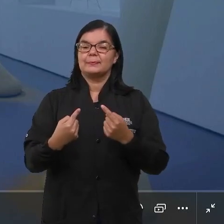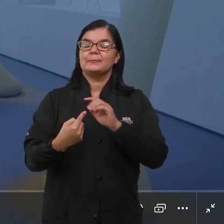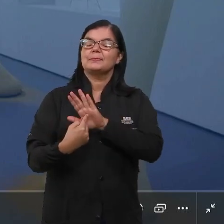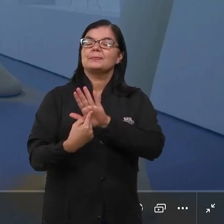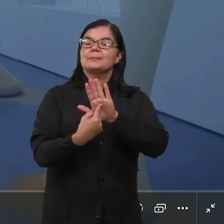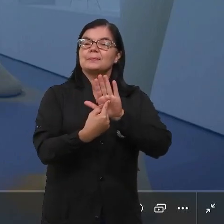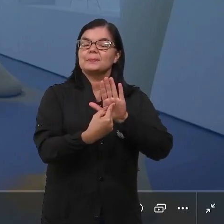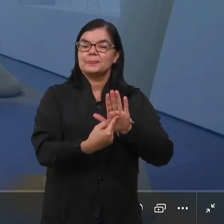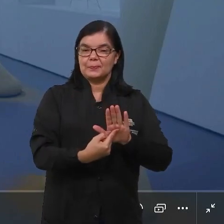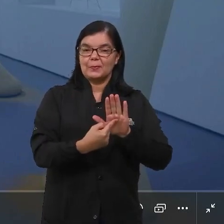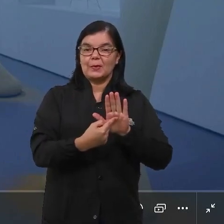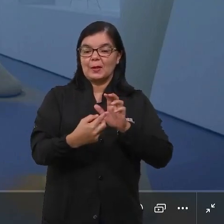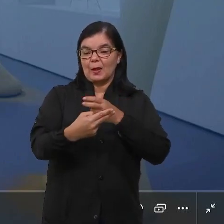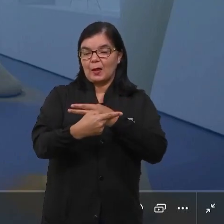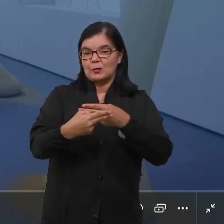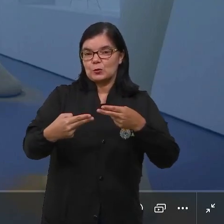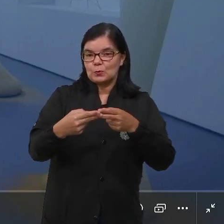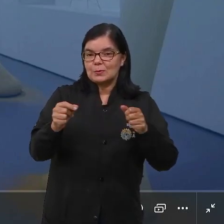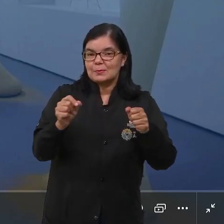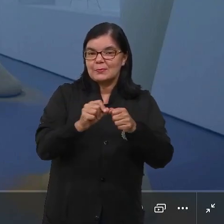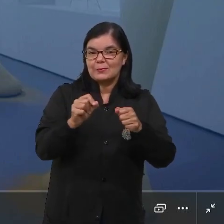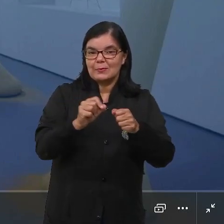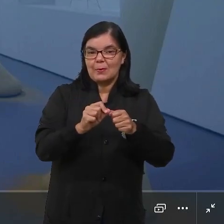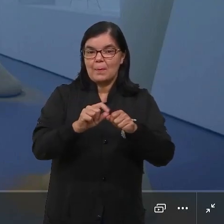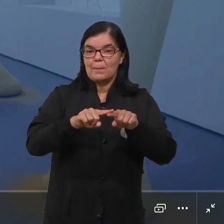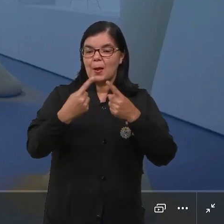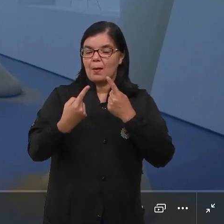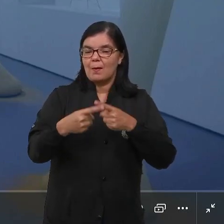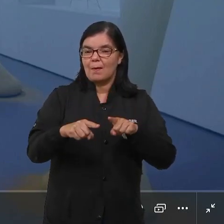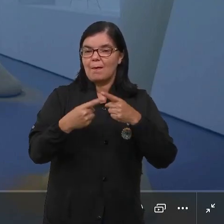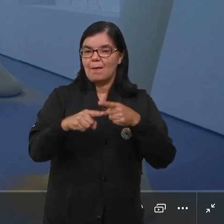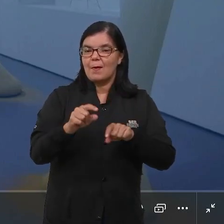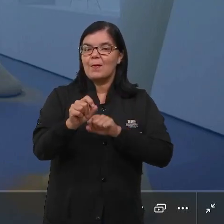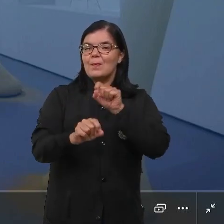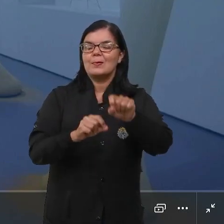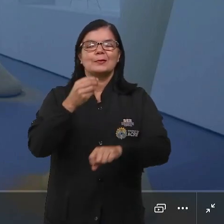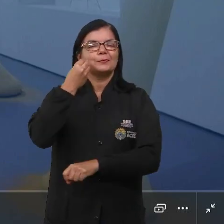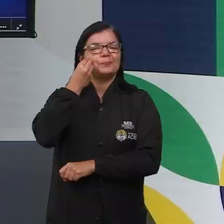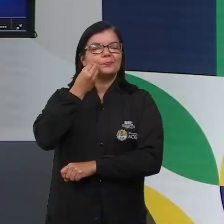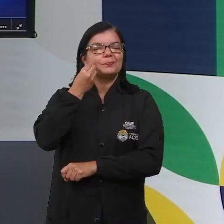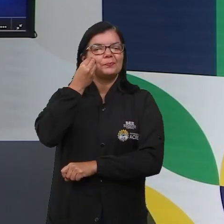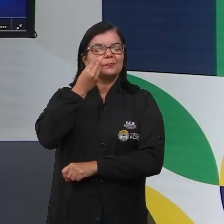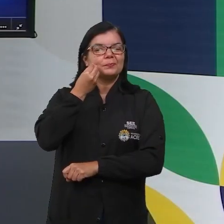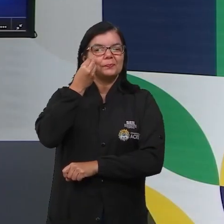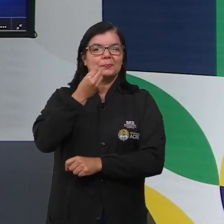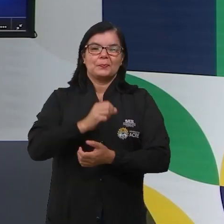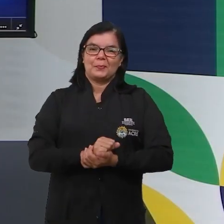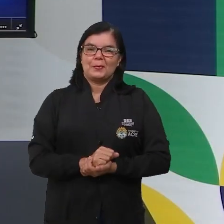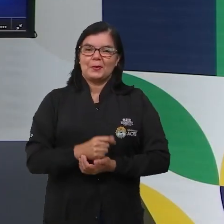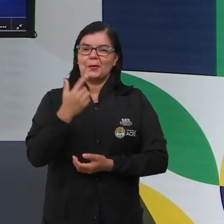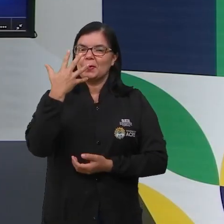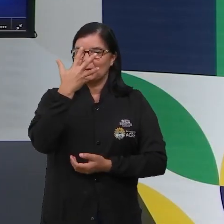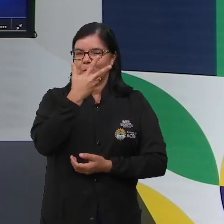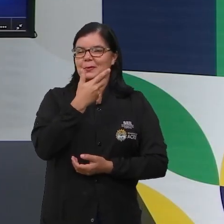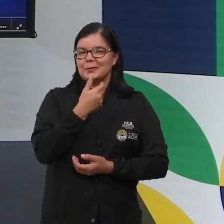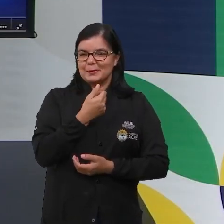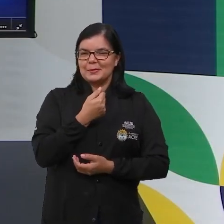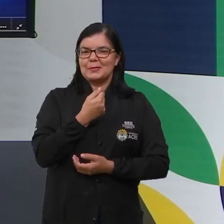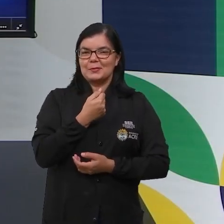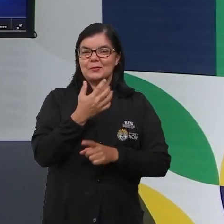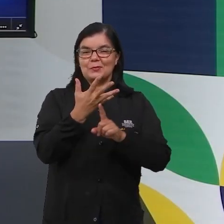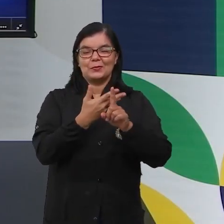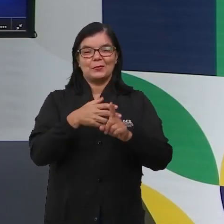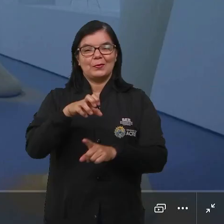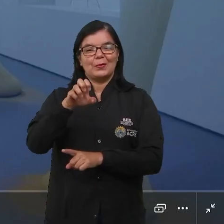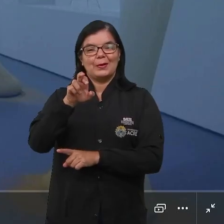é mais que mostrar obras, ela provoca experiências. E olha que linda essa obra de